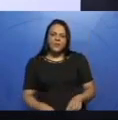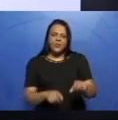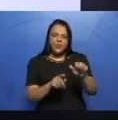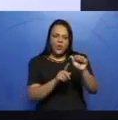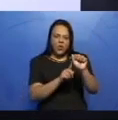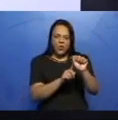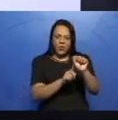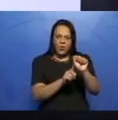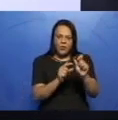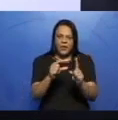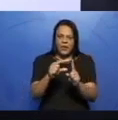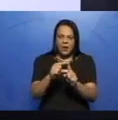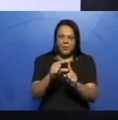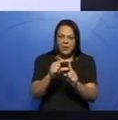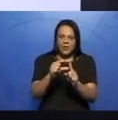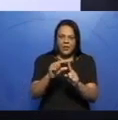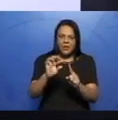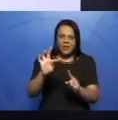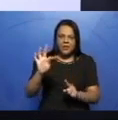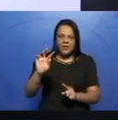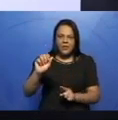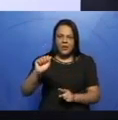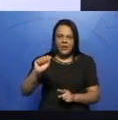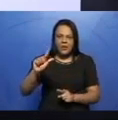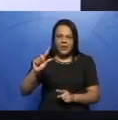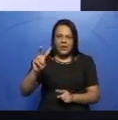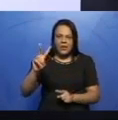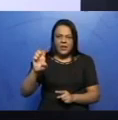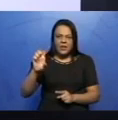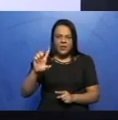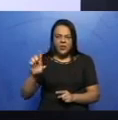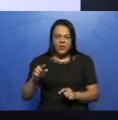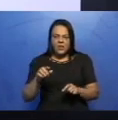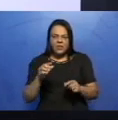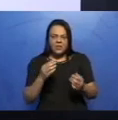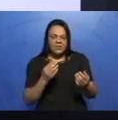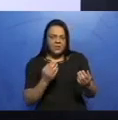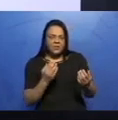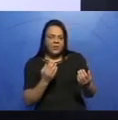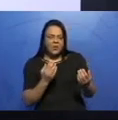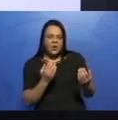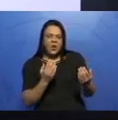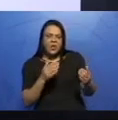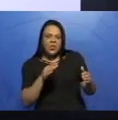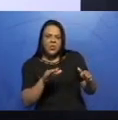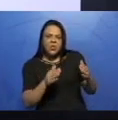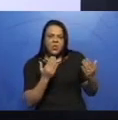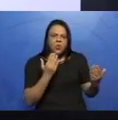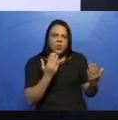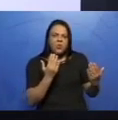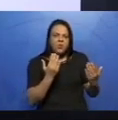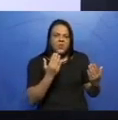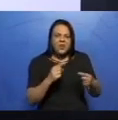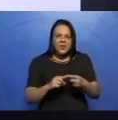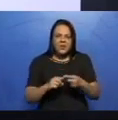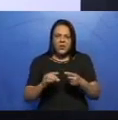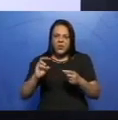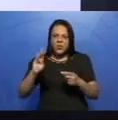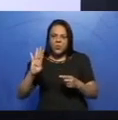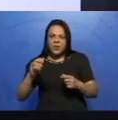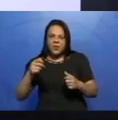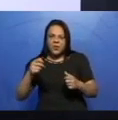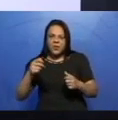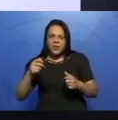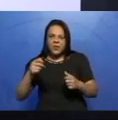talvez lança a dúvida. Em B, uma necessidade. E em C, uma eventualidade. Outros exemplos